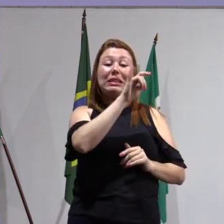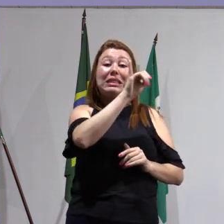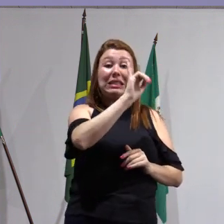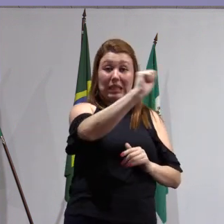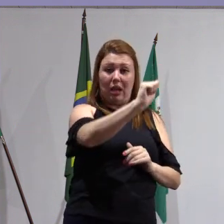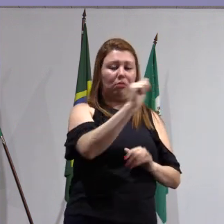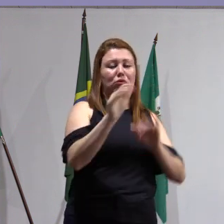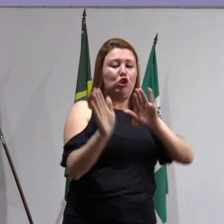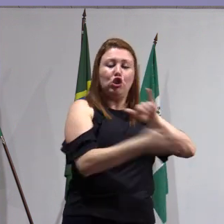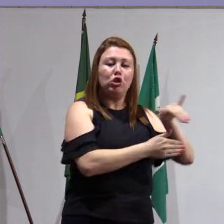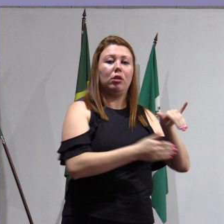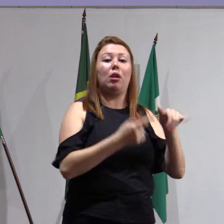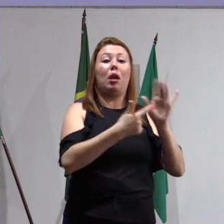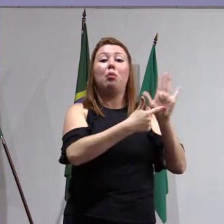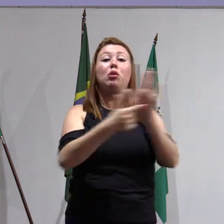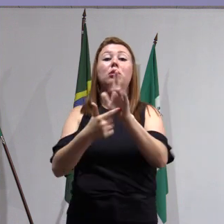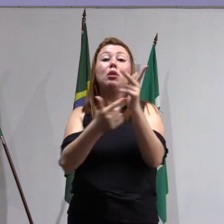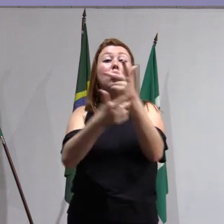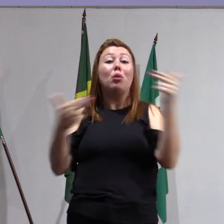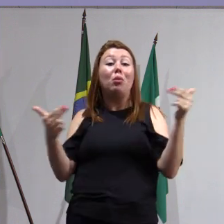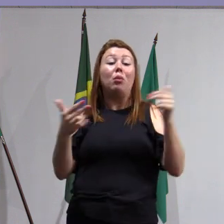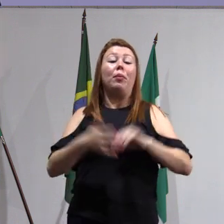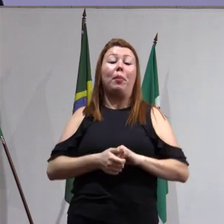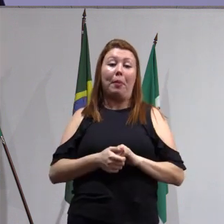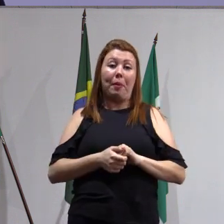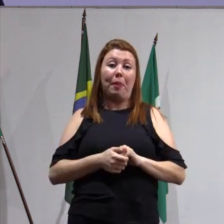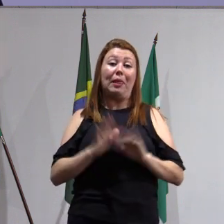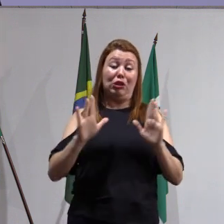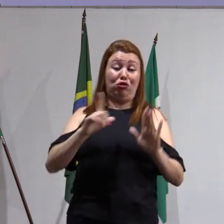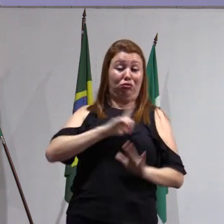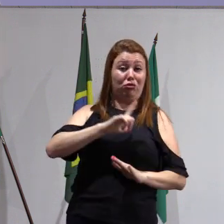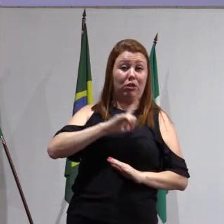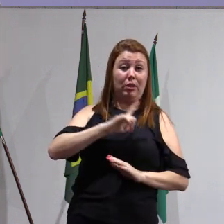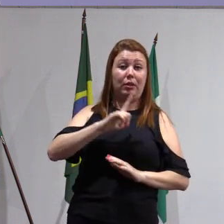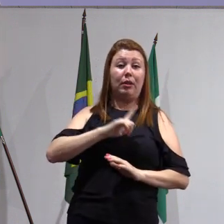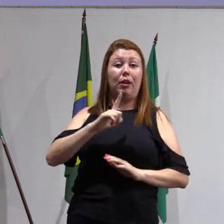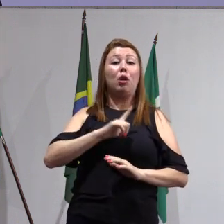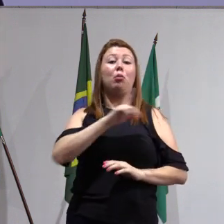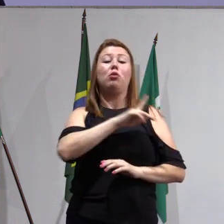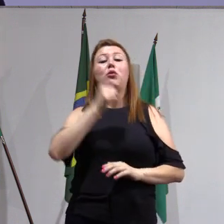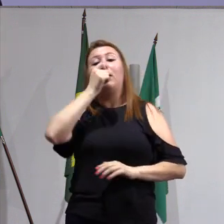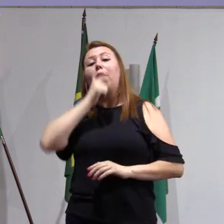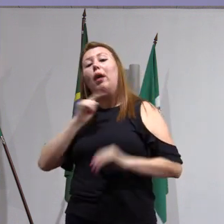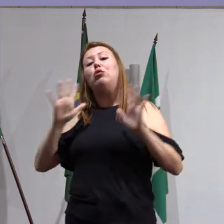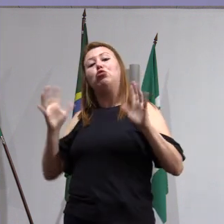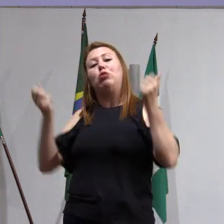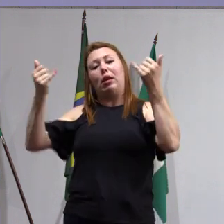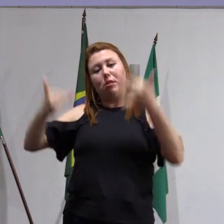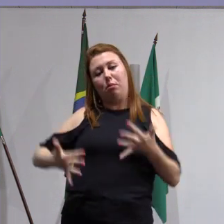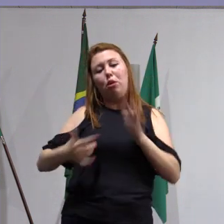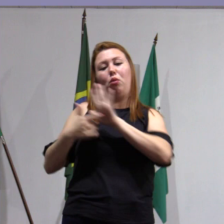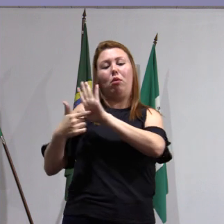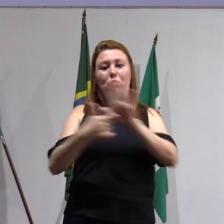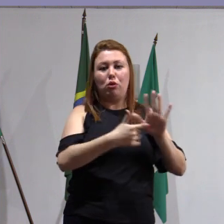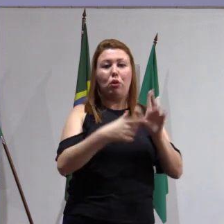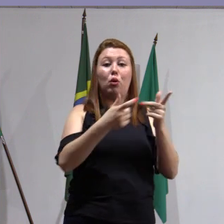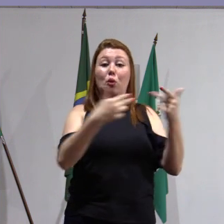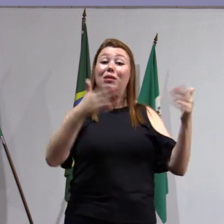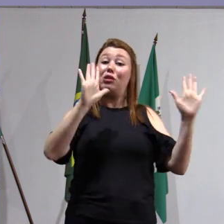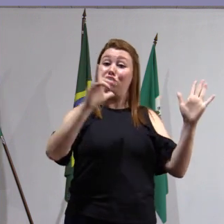de transparência, que já existem. Né? O professor Ricardo apontou muito bem os pontos que já existem